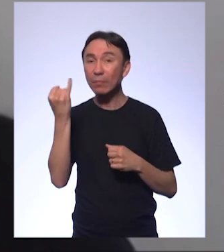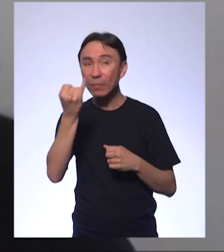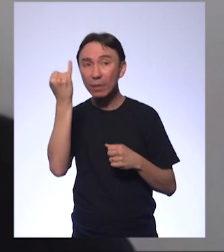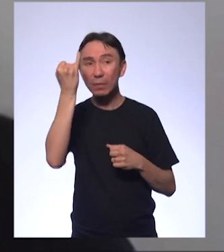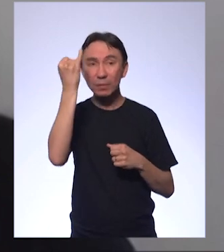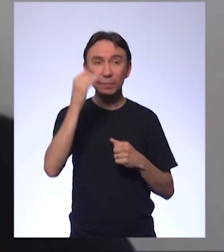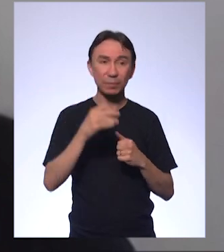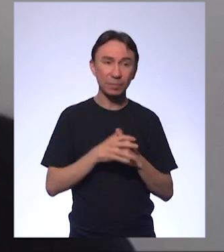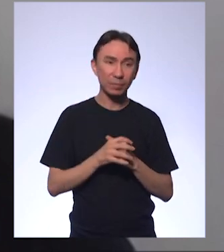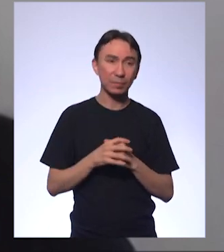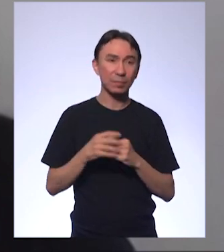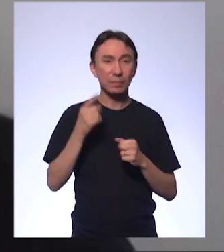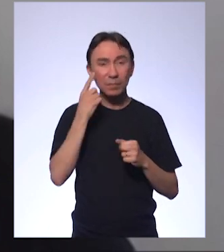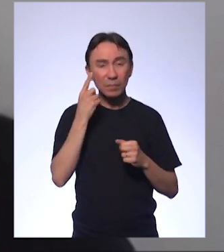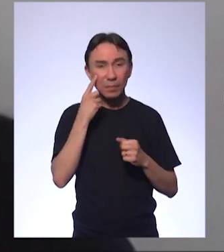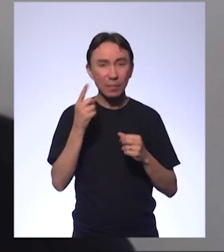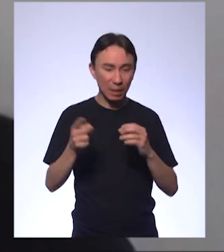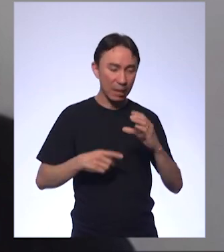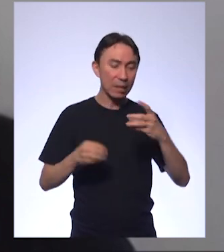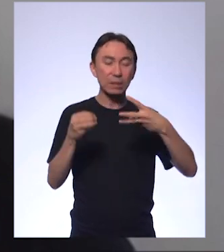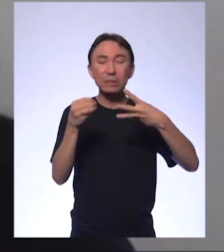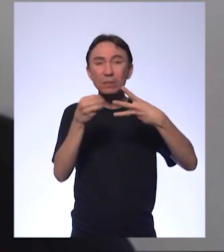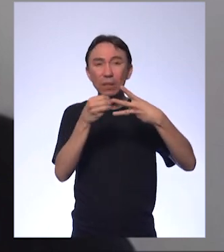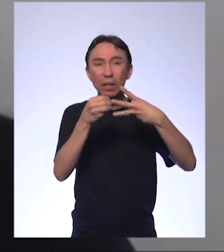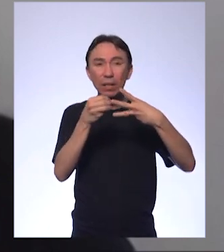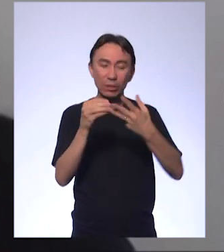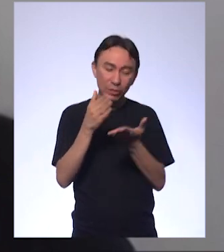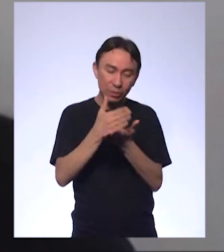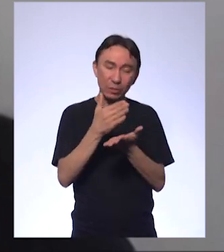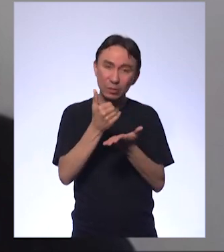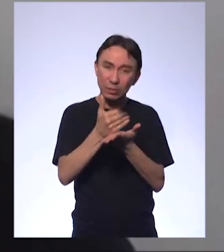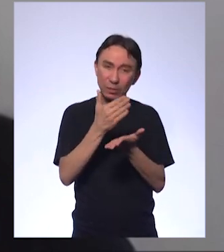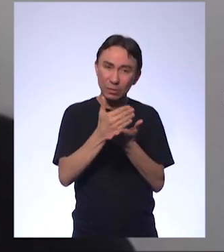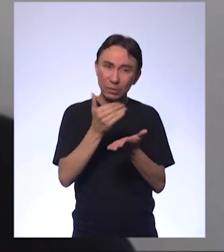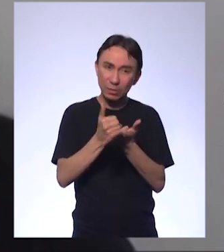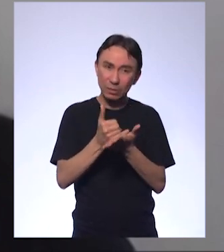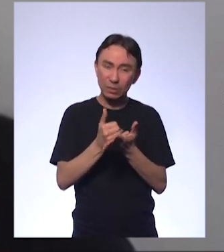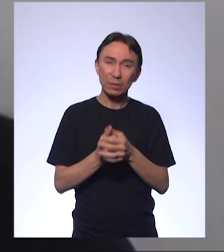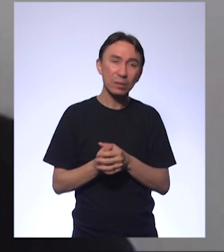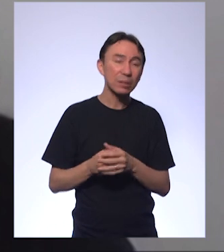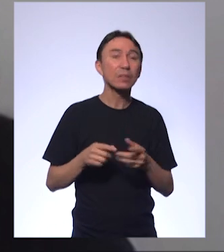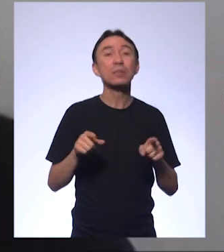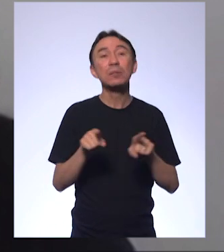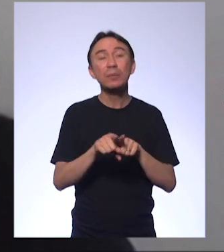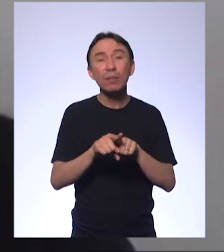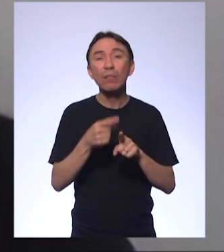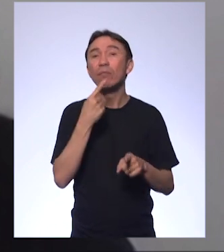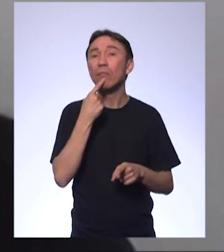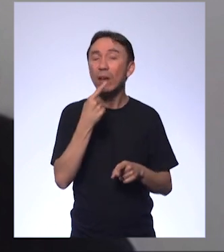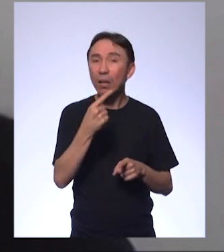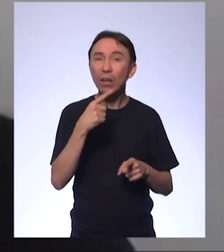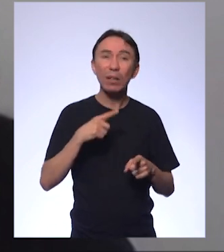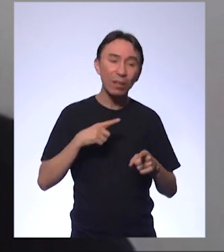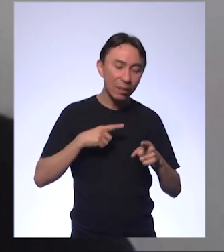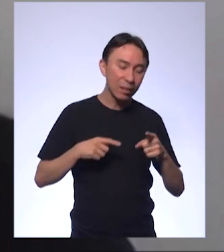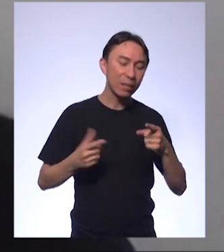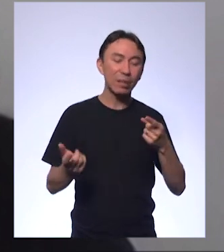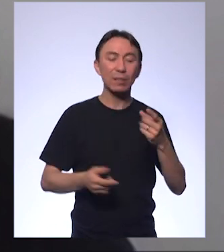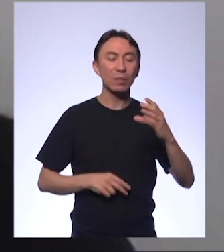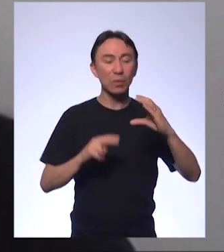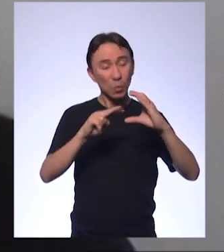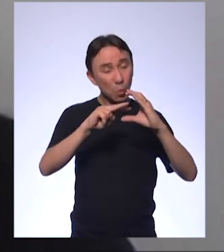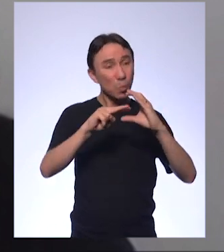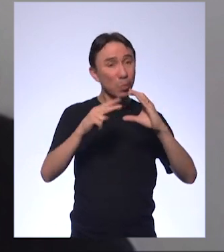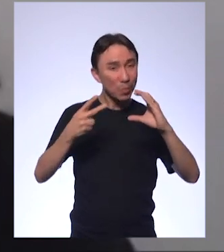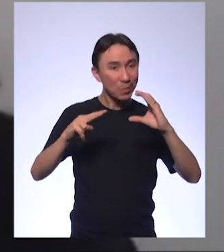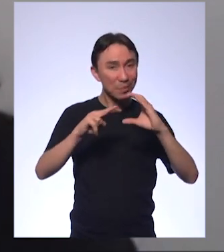nesse sentido, né, para a divisão celular. E quando a gente fala em cromátides irmãs, a gente está falando justamente, né, nesse cromossomo duplicado,